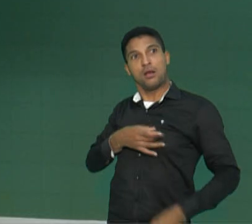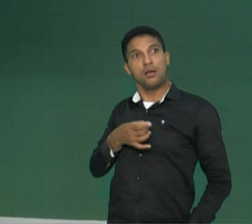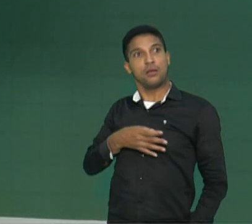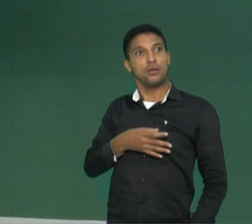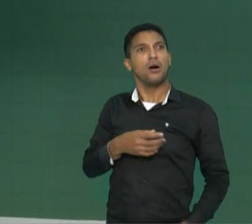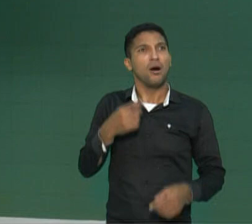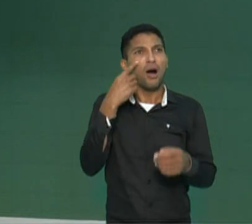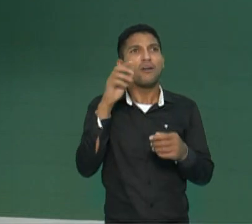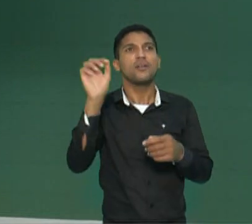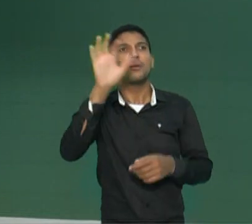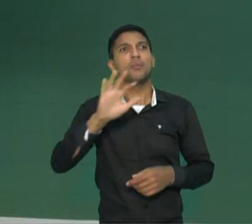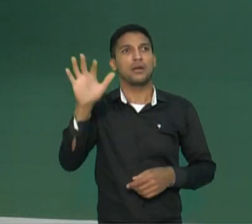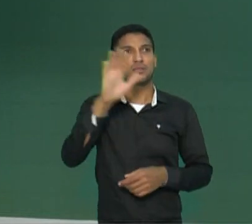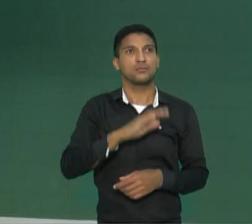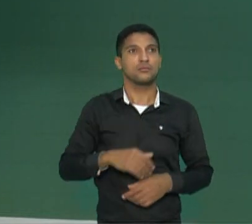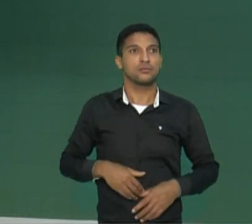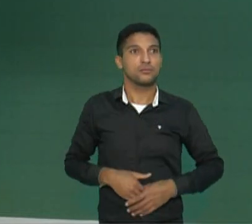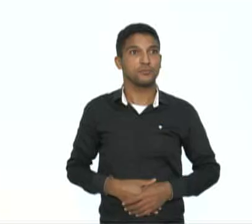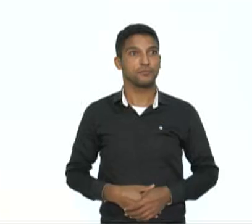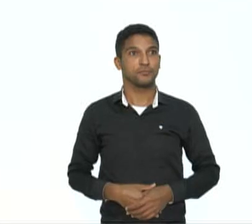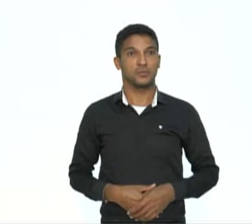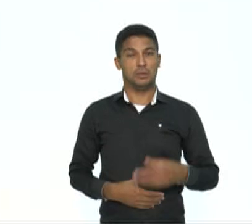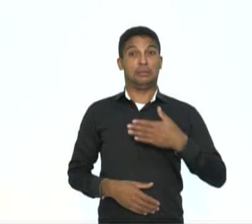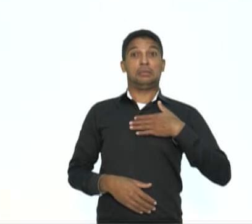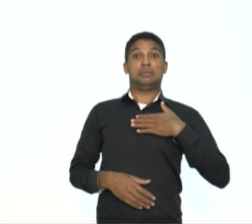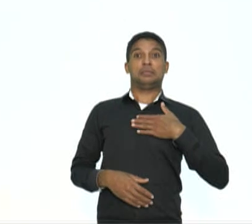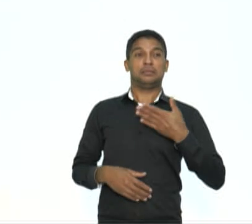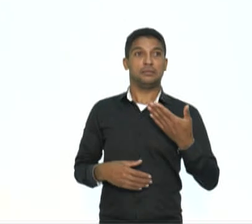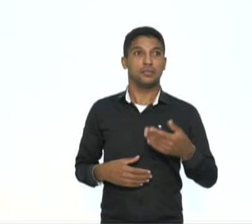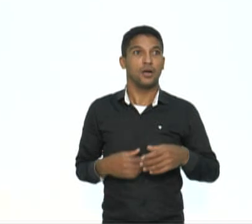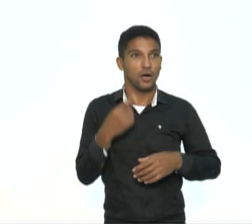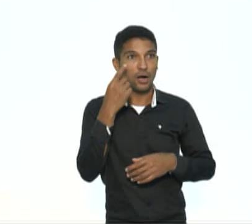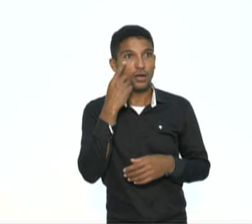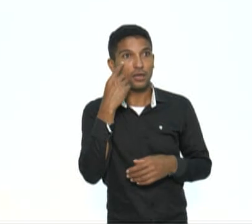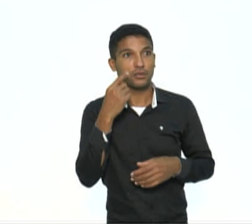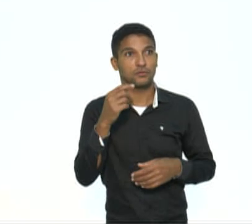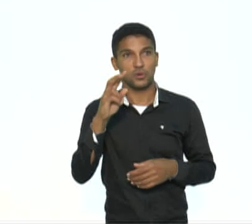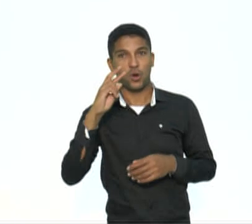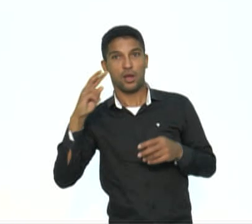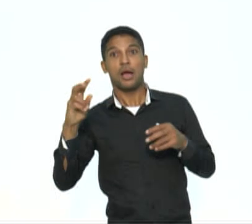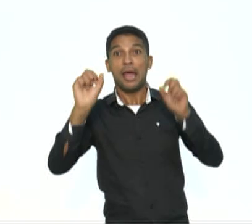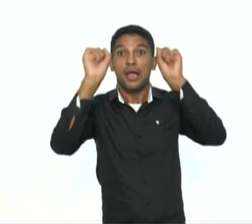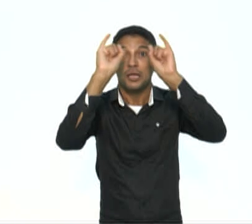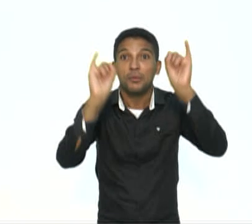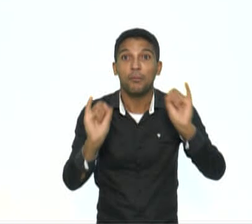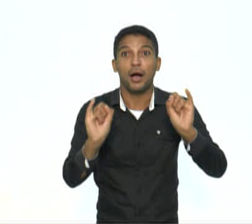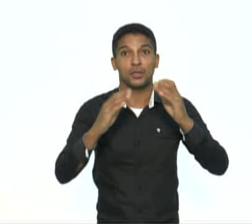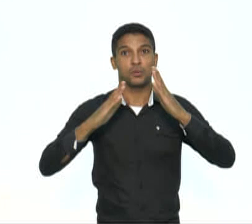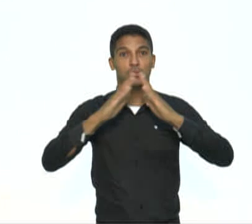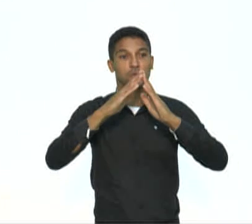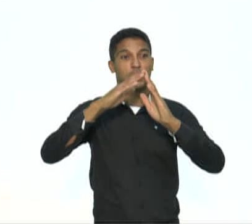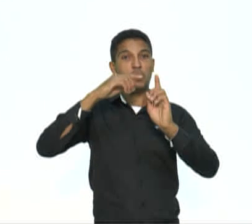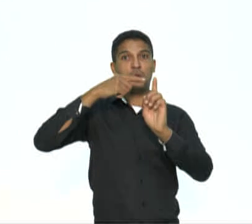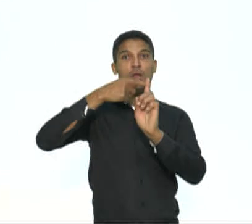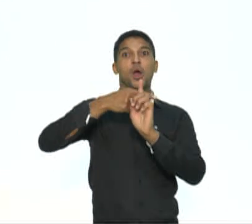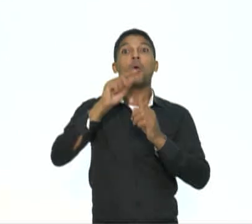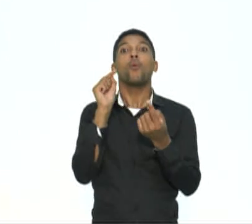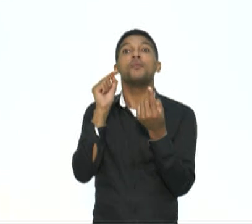asa, né? Bem... Essa aqui da Notre Dame são sensacionais, se você olhar. Amedrontam mesmo.